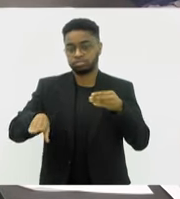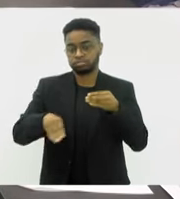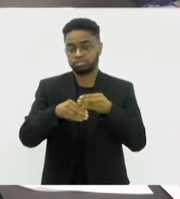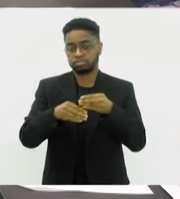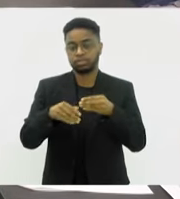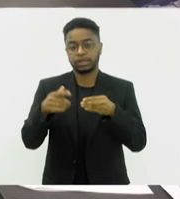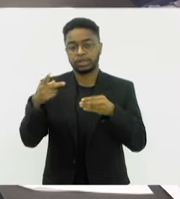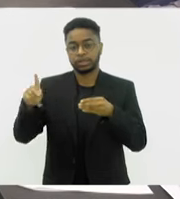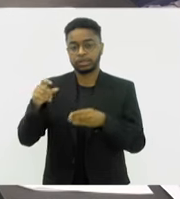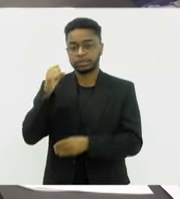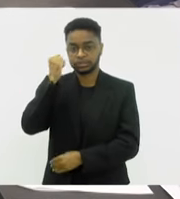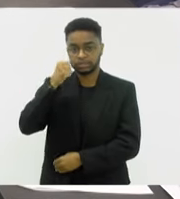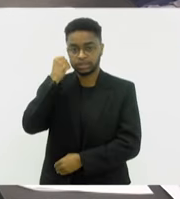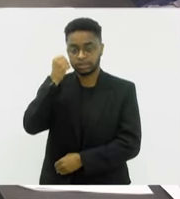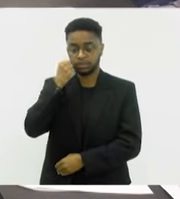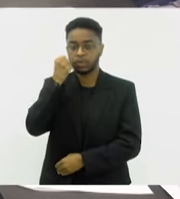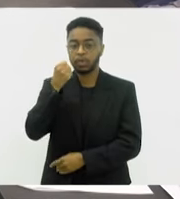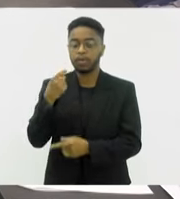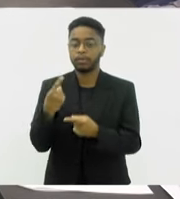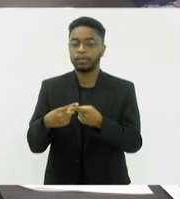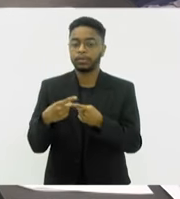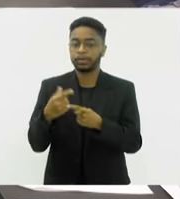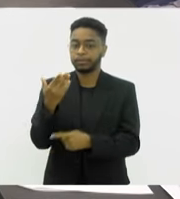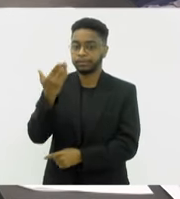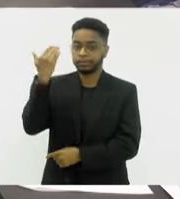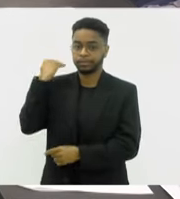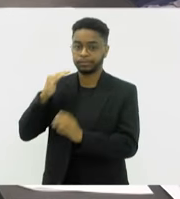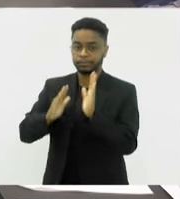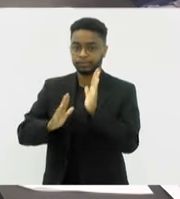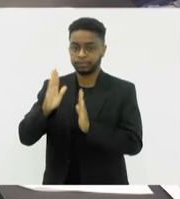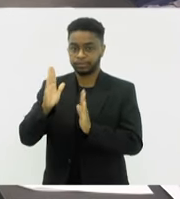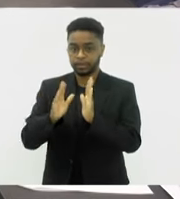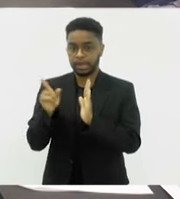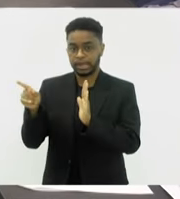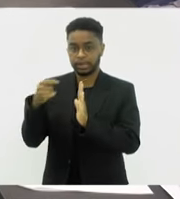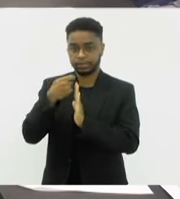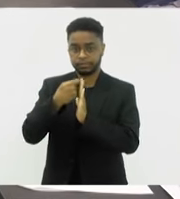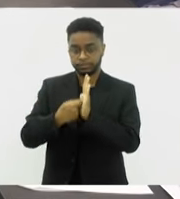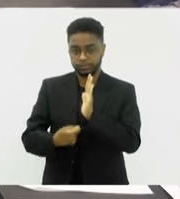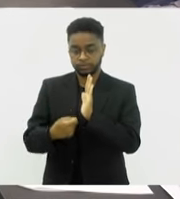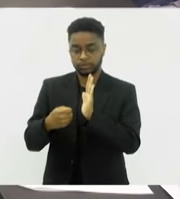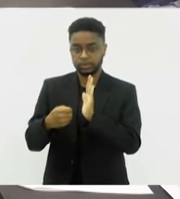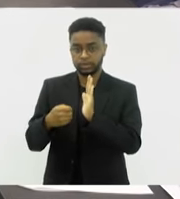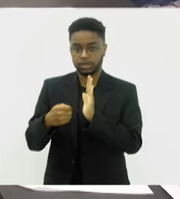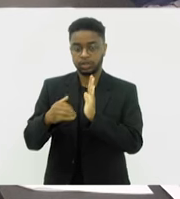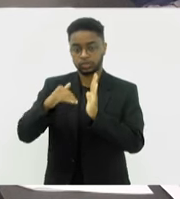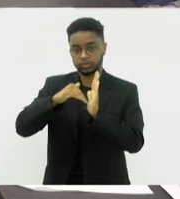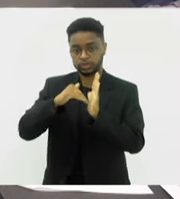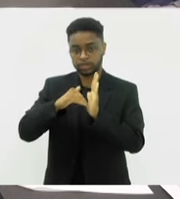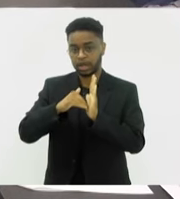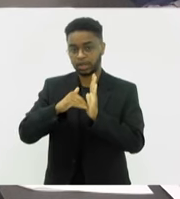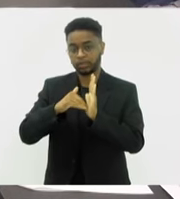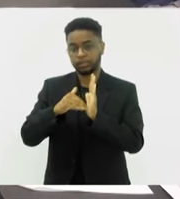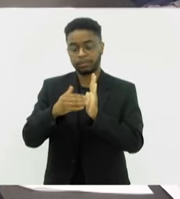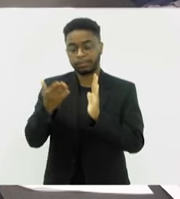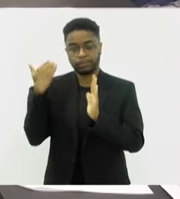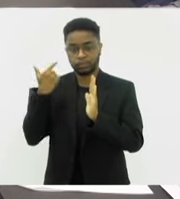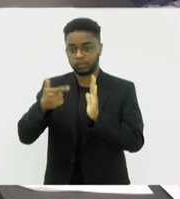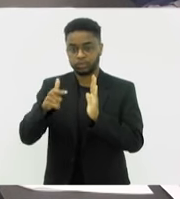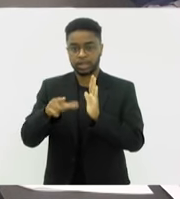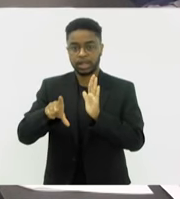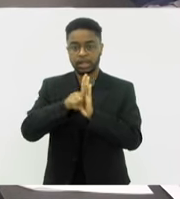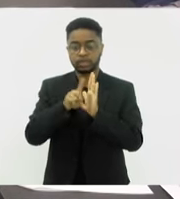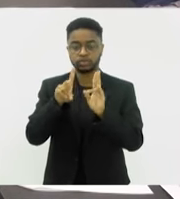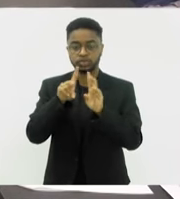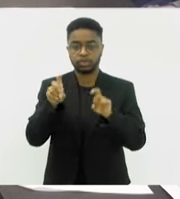senador Anastasia, porque na época que o senador relatou no Senado a matéria, não tinha ainda a Lei Geral de Proteção